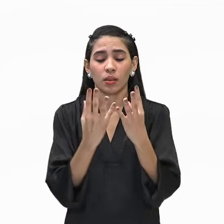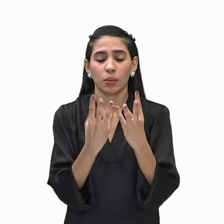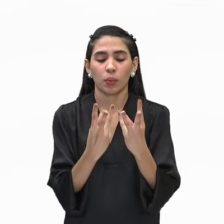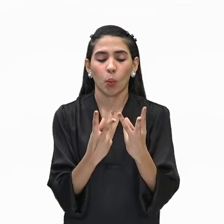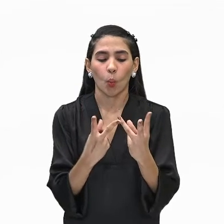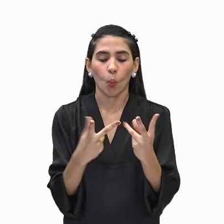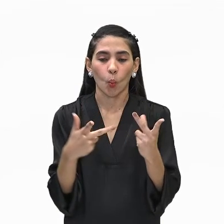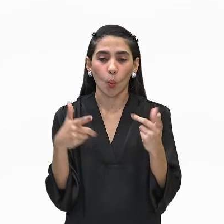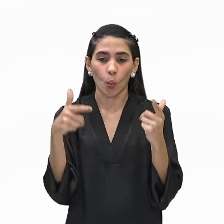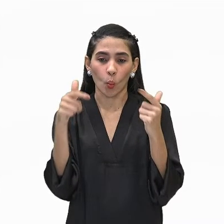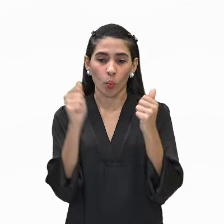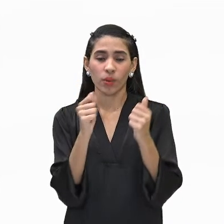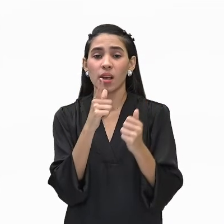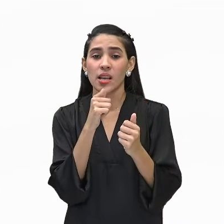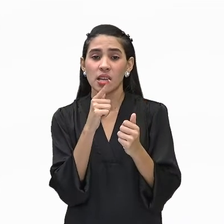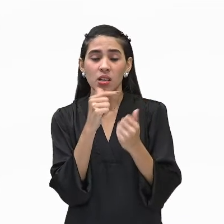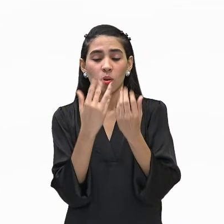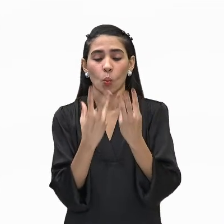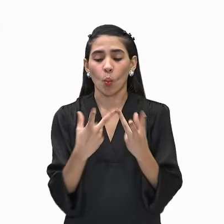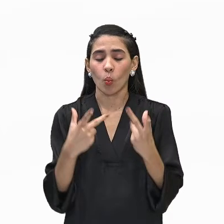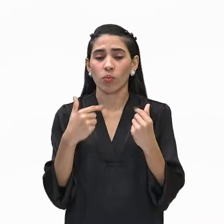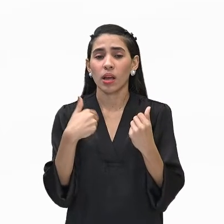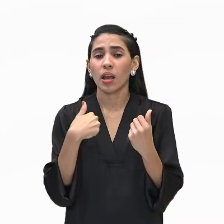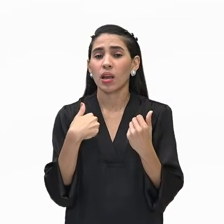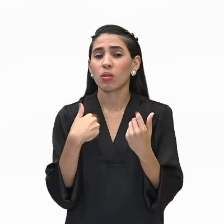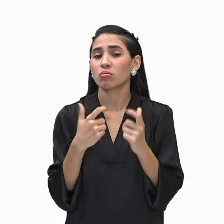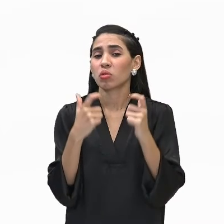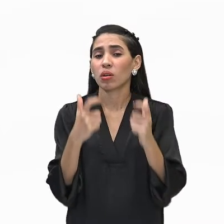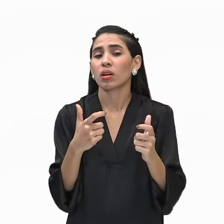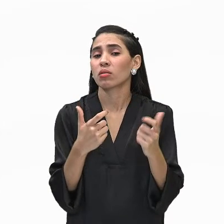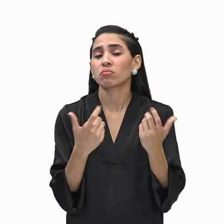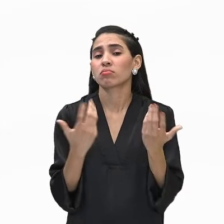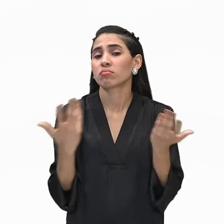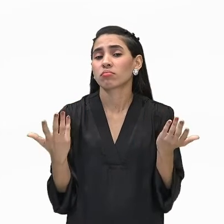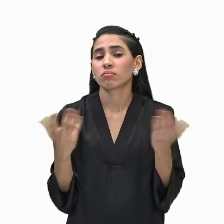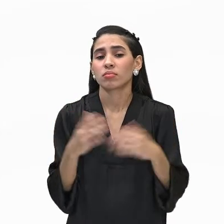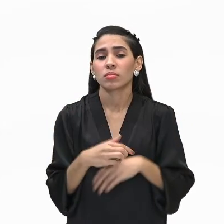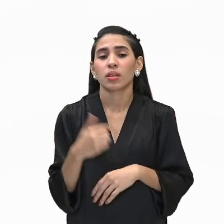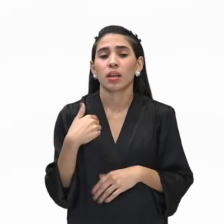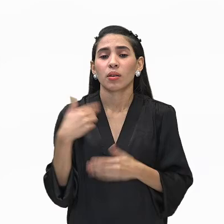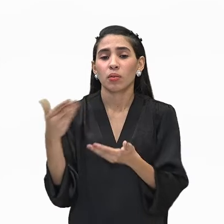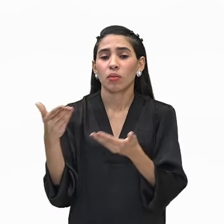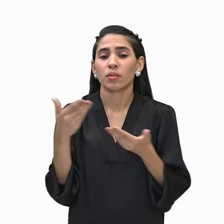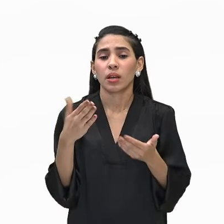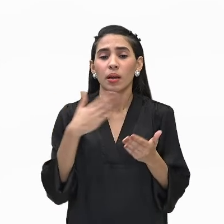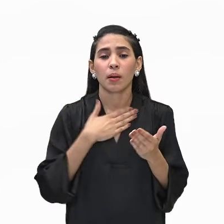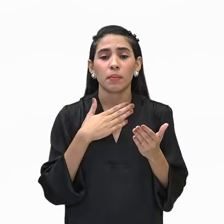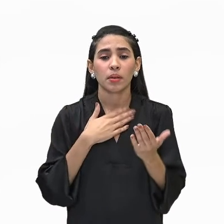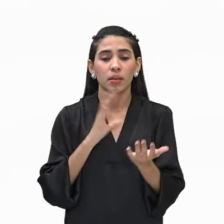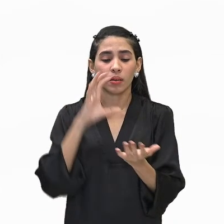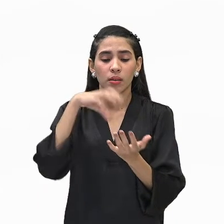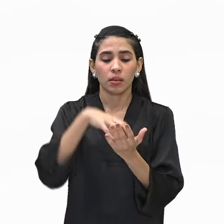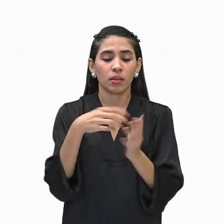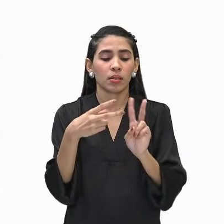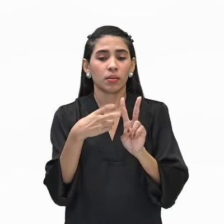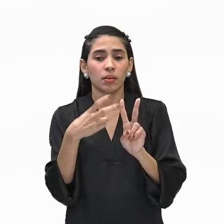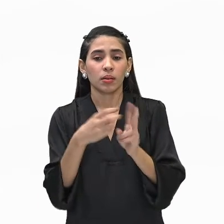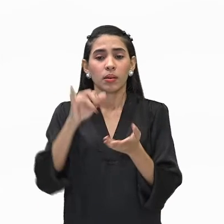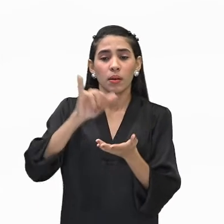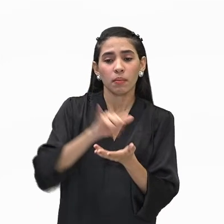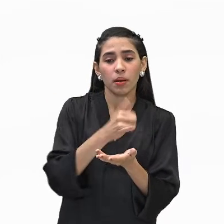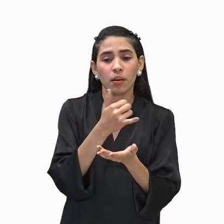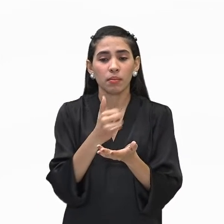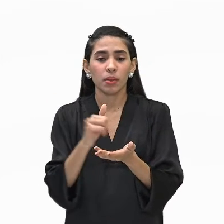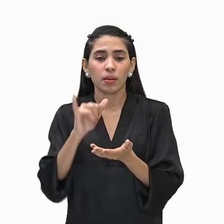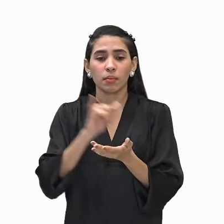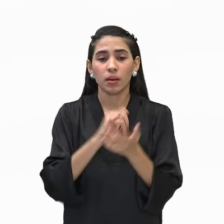meu rio secou. Para onde vou? Eu vou convidar a minha tribo para brincar no garantido para o mundo